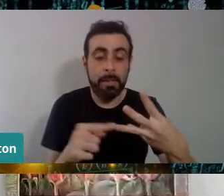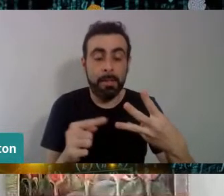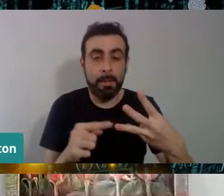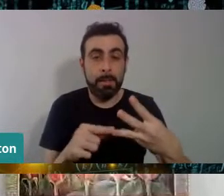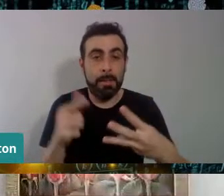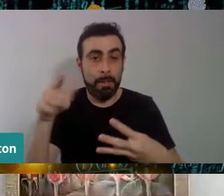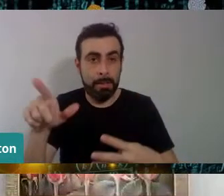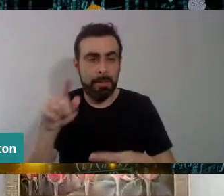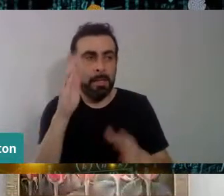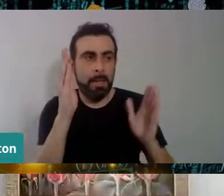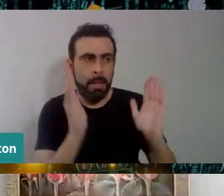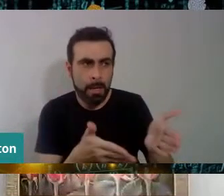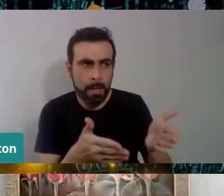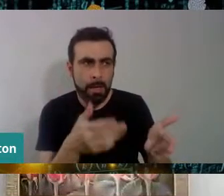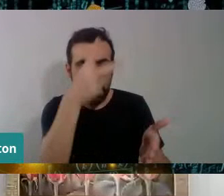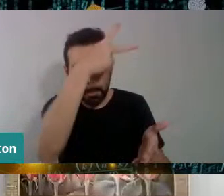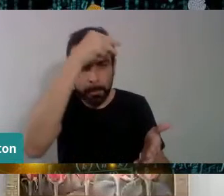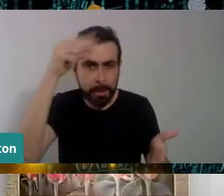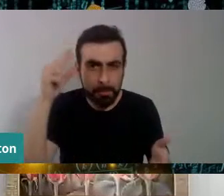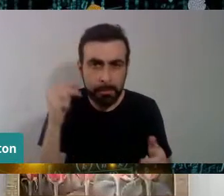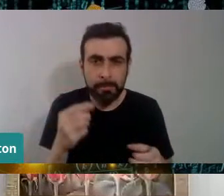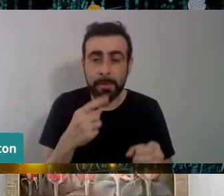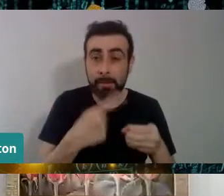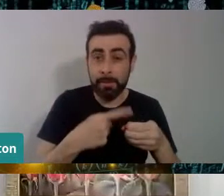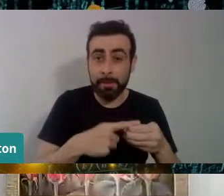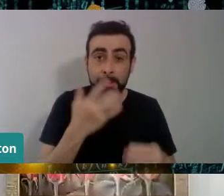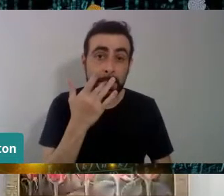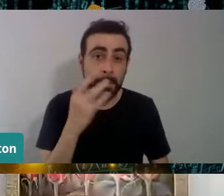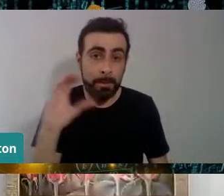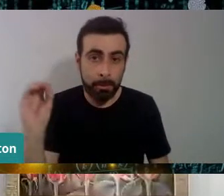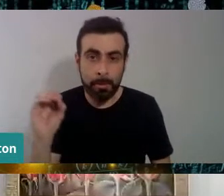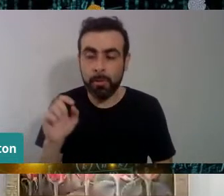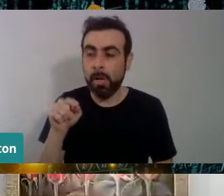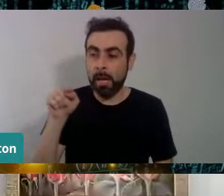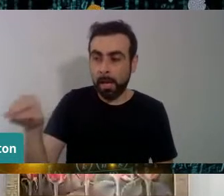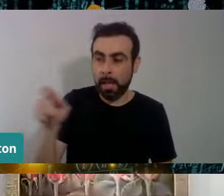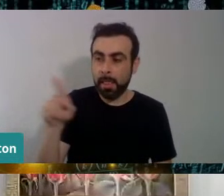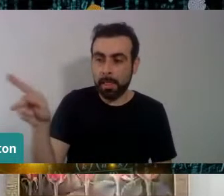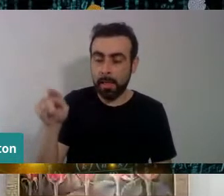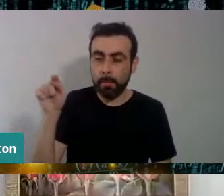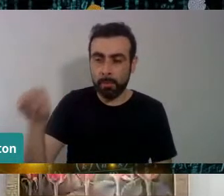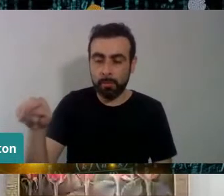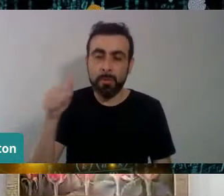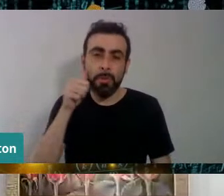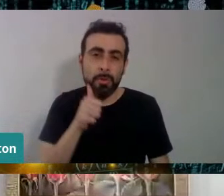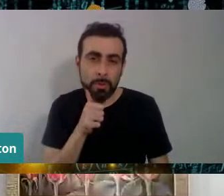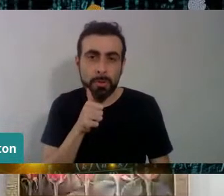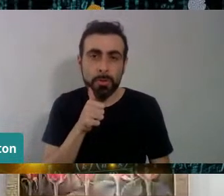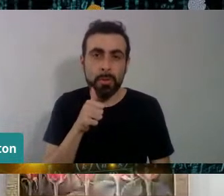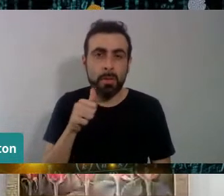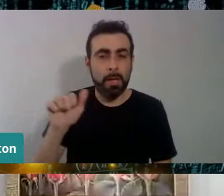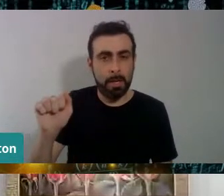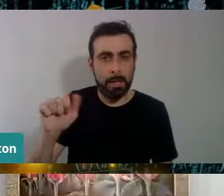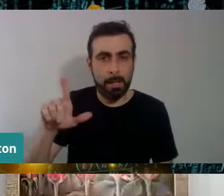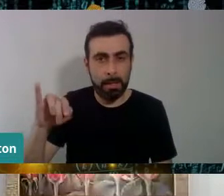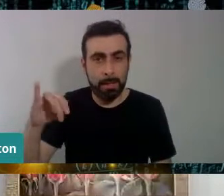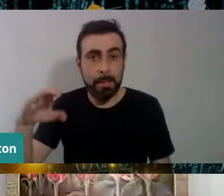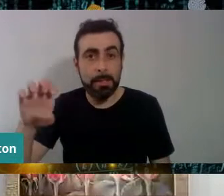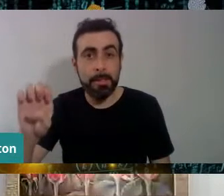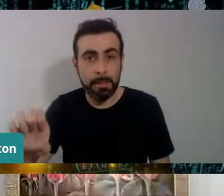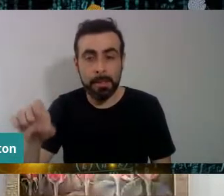prefeito de Ourinhos. E a Alice era substituta do Mitu Minami.